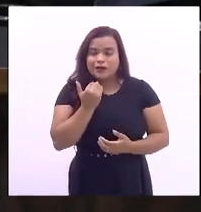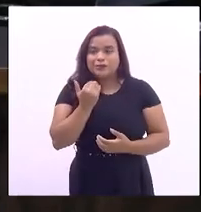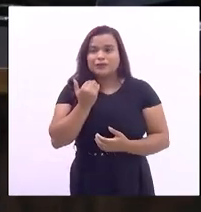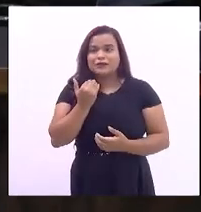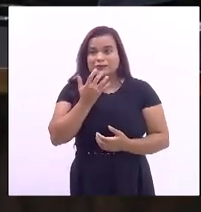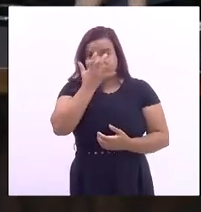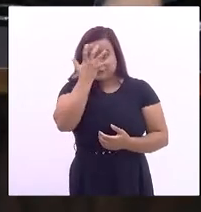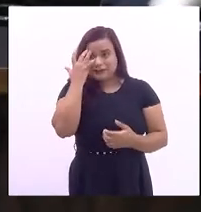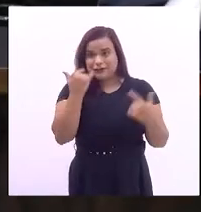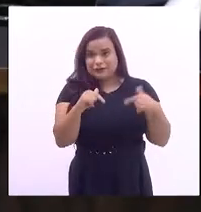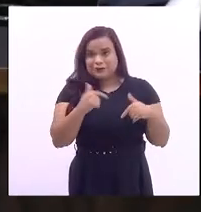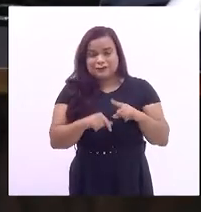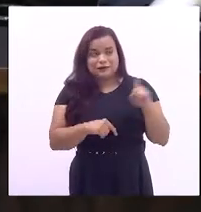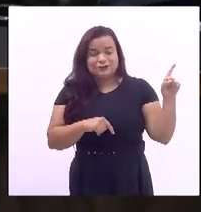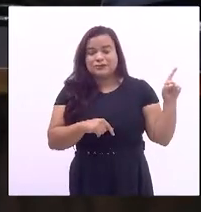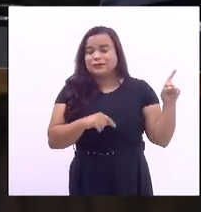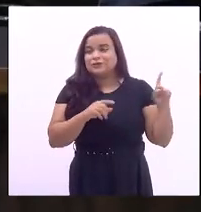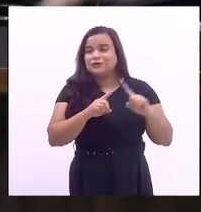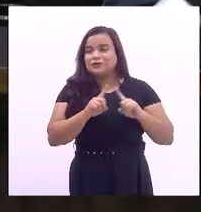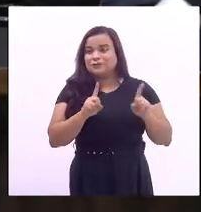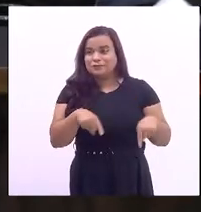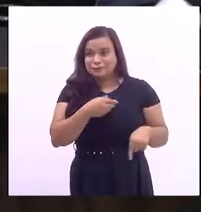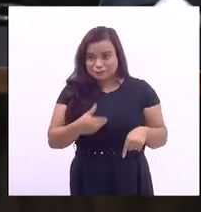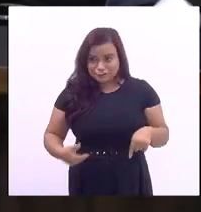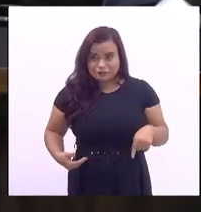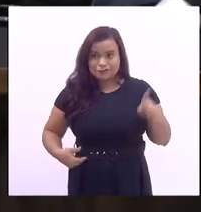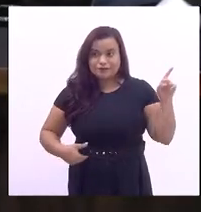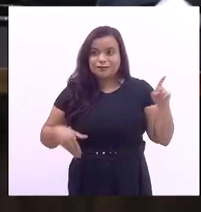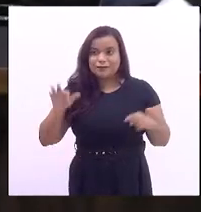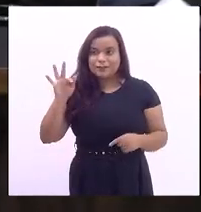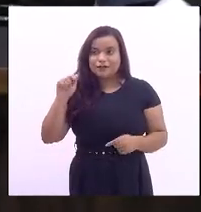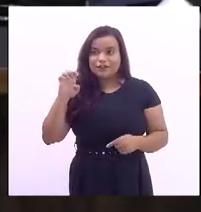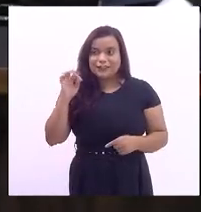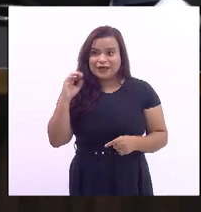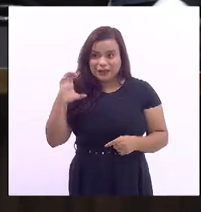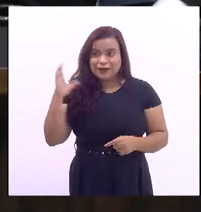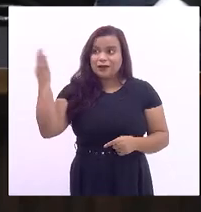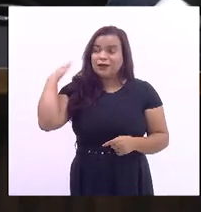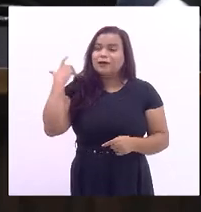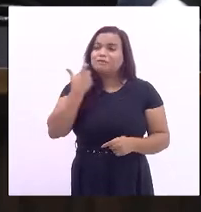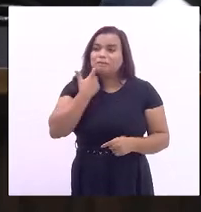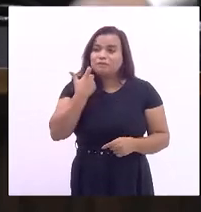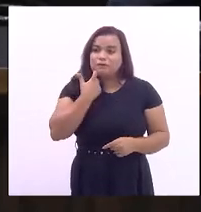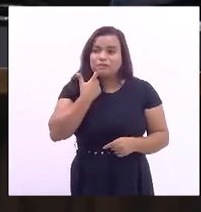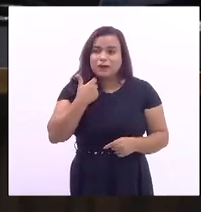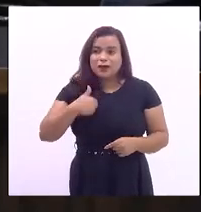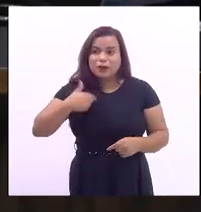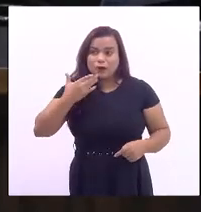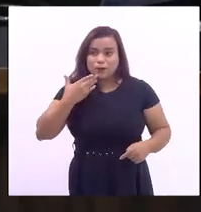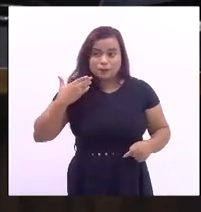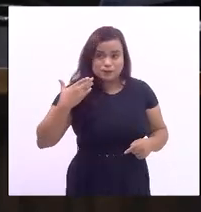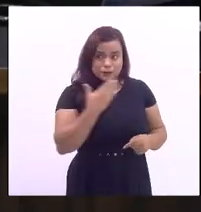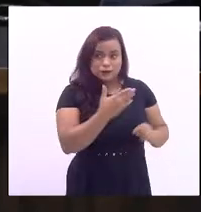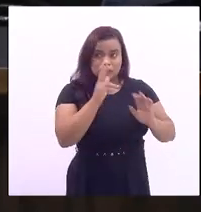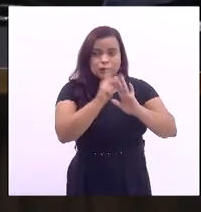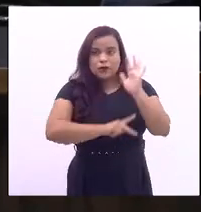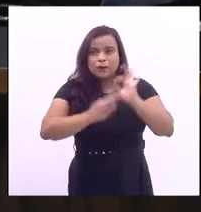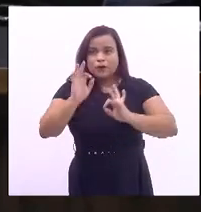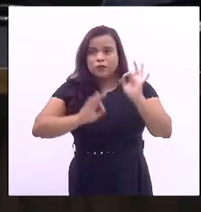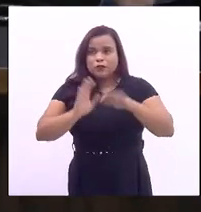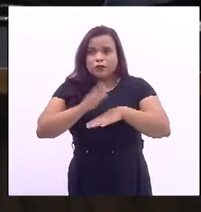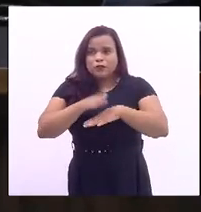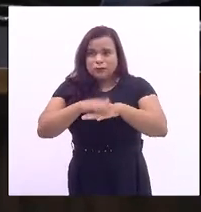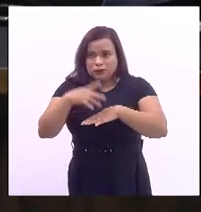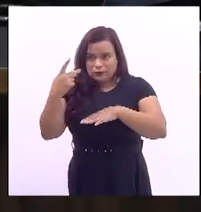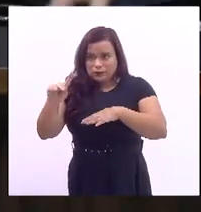da Faetec Eu Tive o cuidado na cesta de pedir o projeto vai parece que